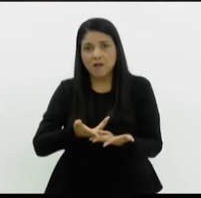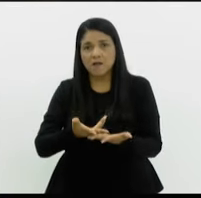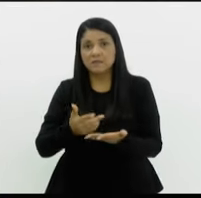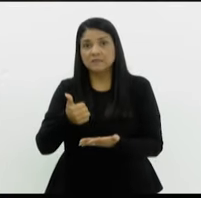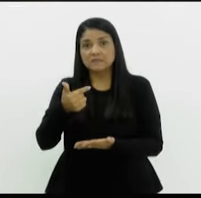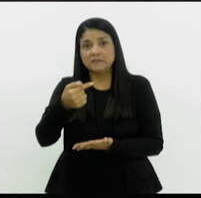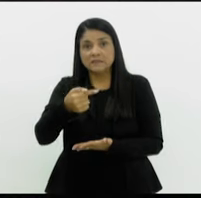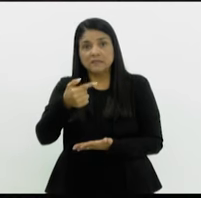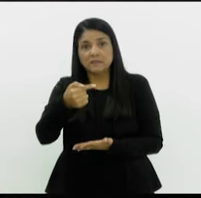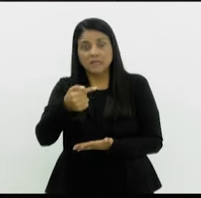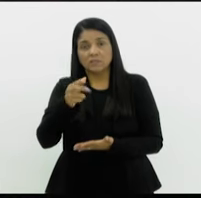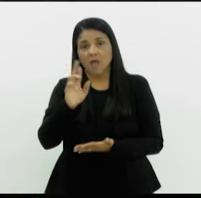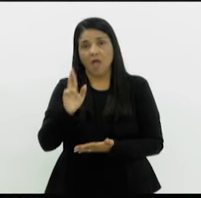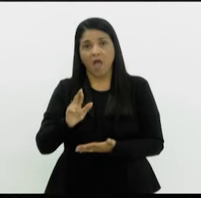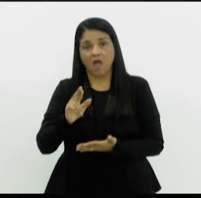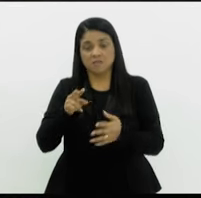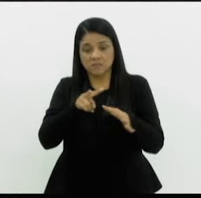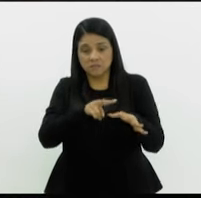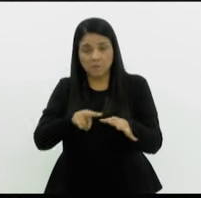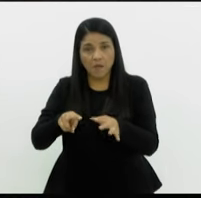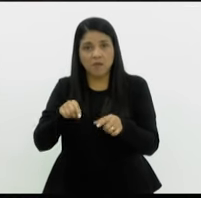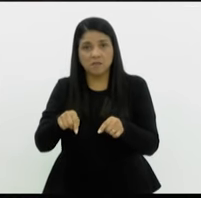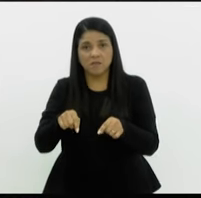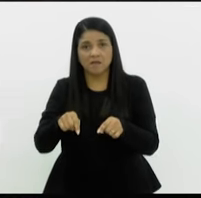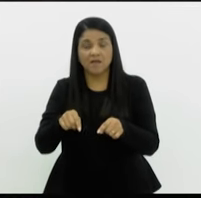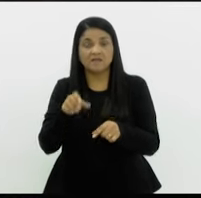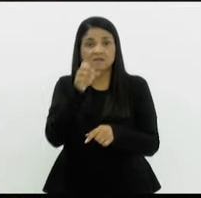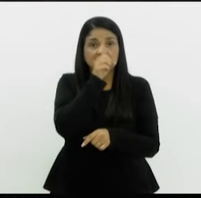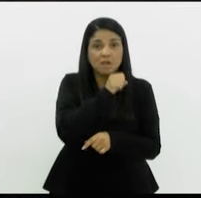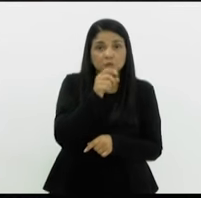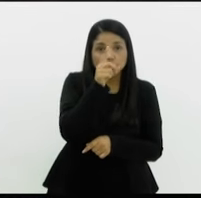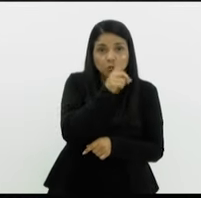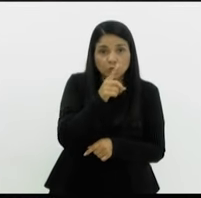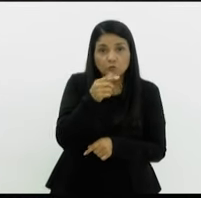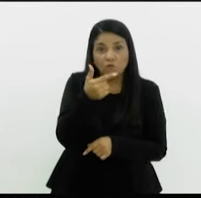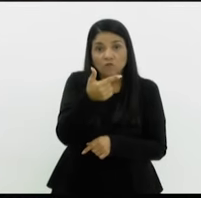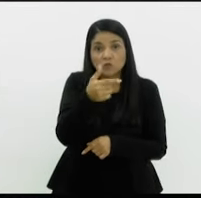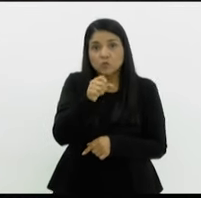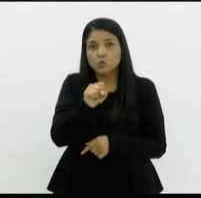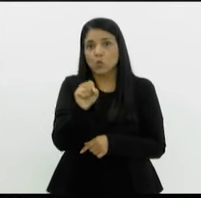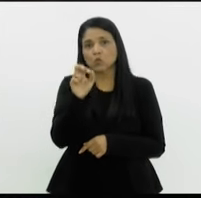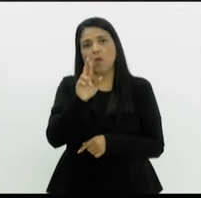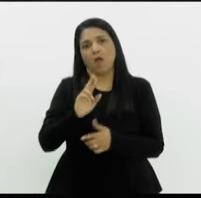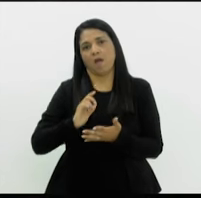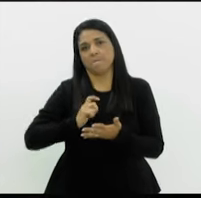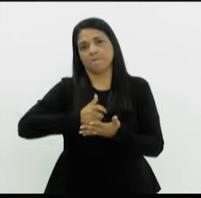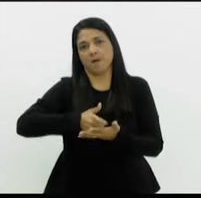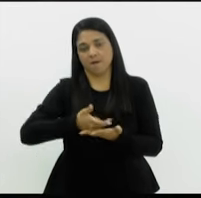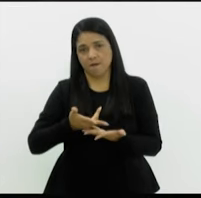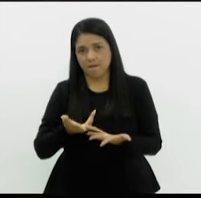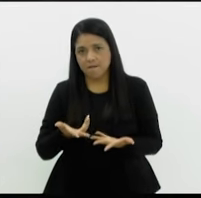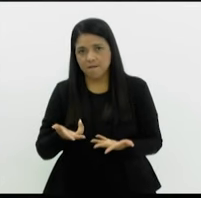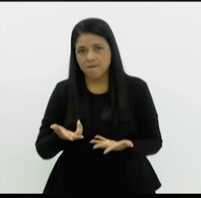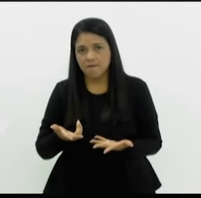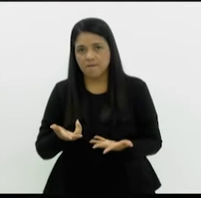R$17, mais R$17 durante a semana. E final de semana, mais de R$28. Ou seja,